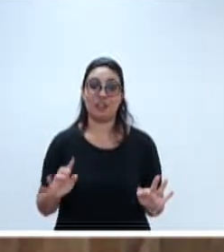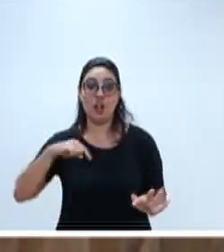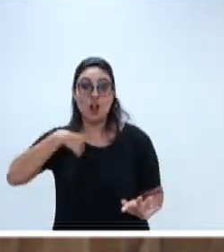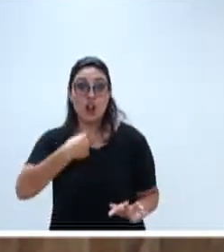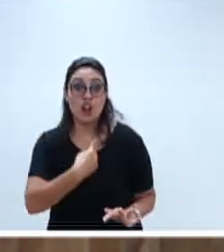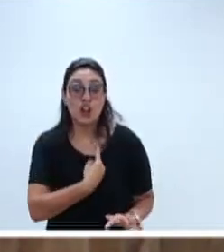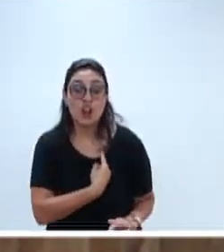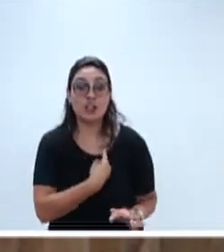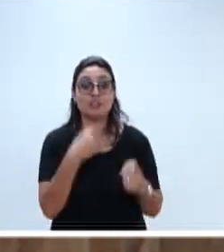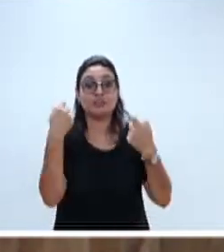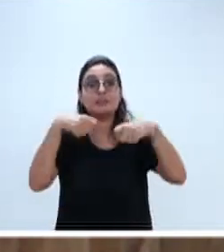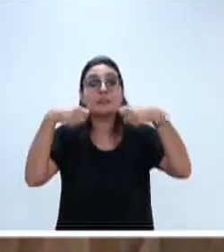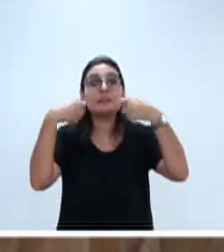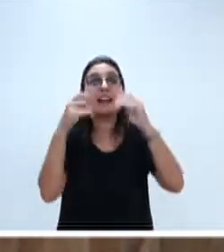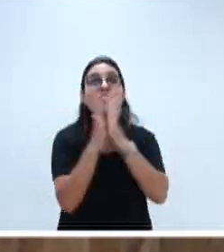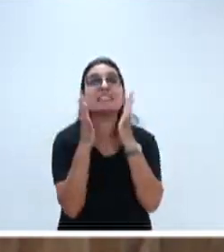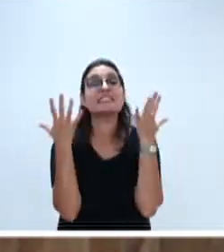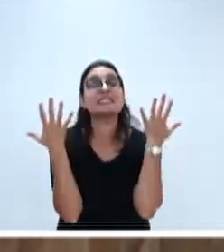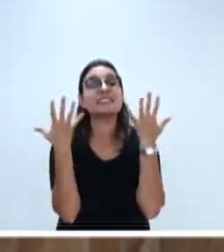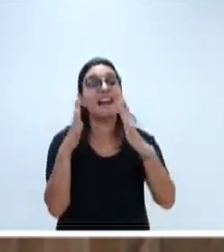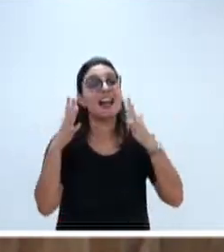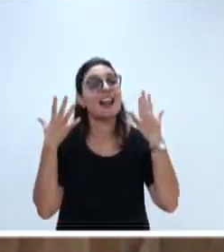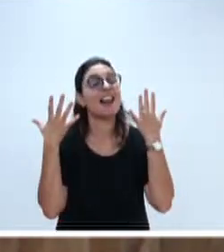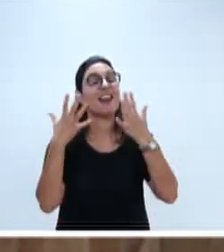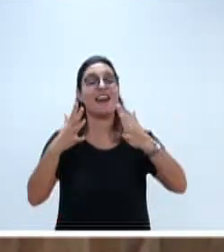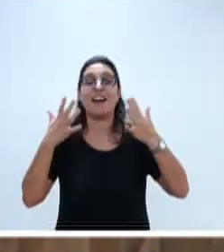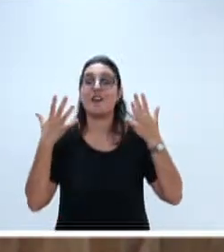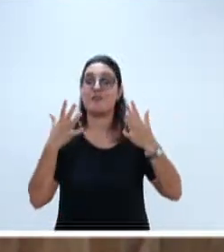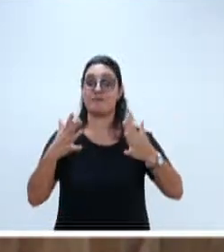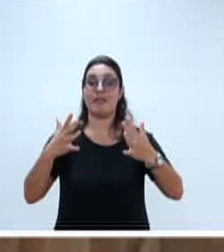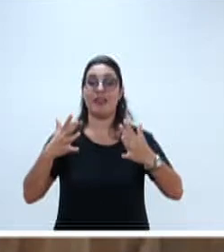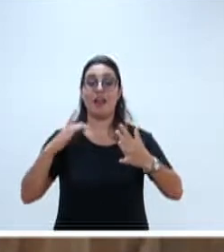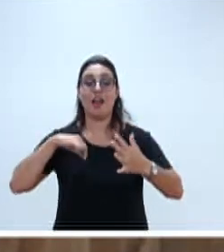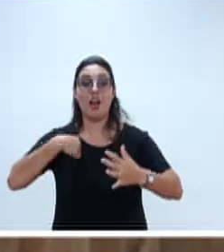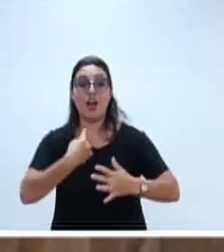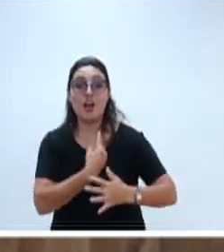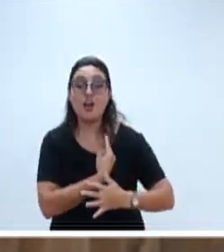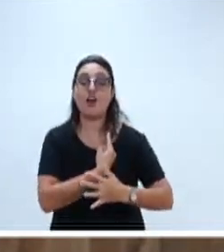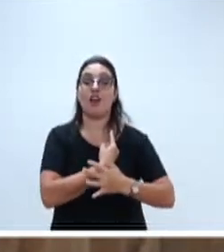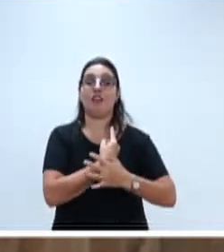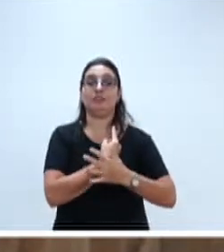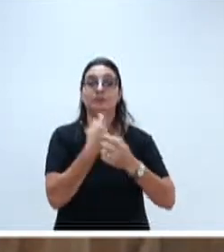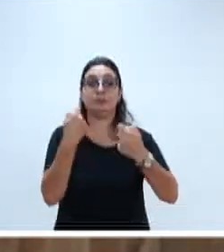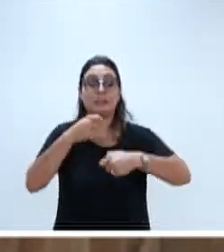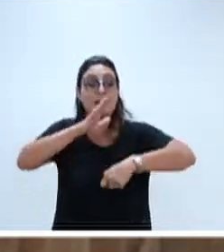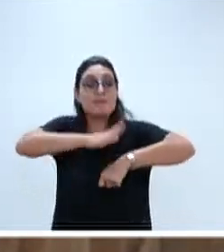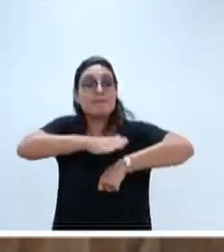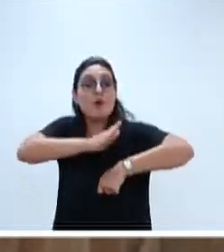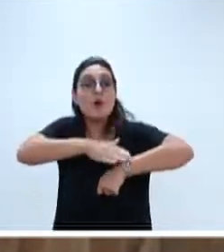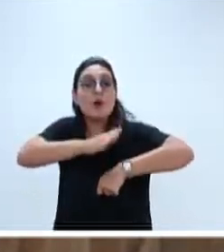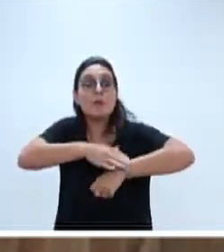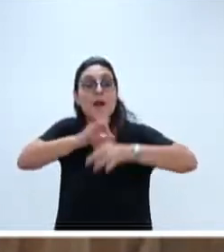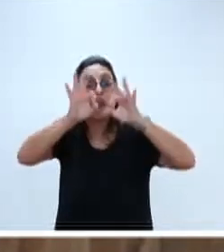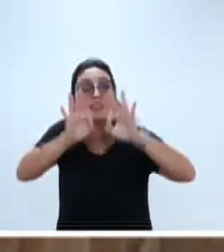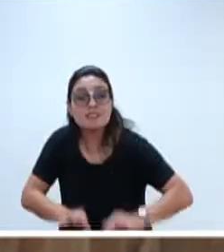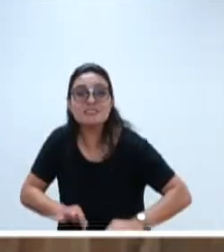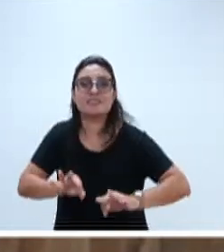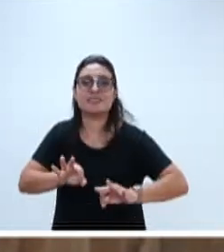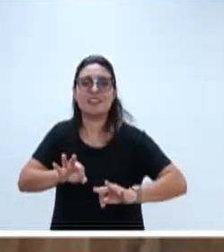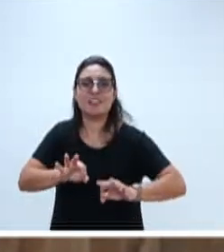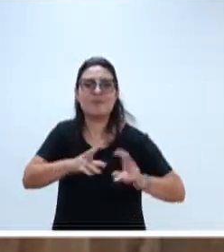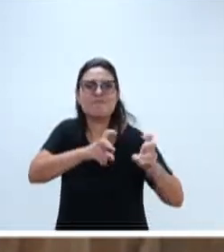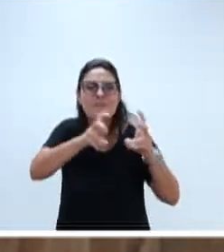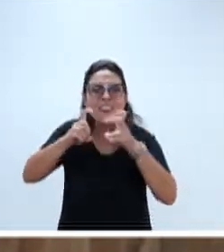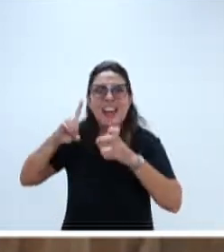iria acontecer, mas era por aquilo que estava acontecendo. Eu reconheço que isso é Deus. Eu celebro ao